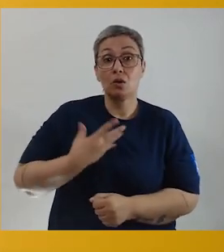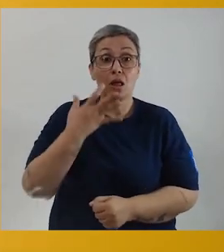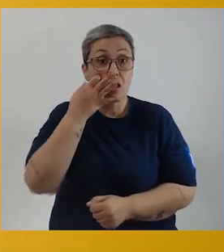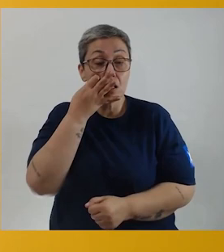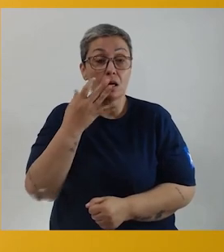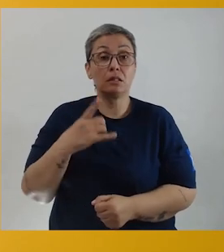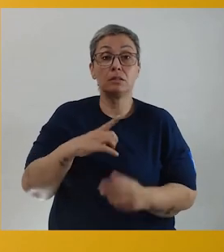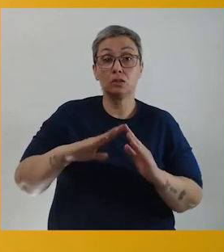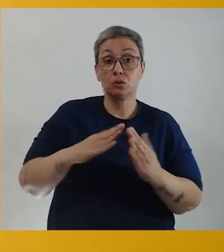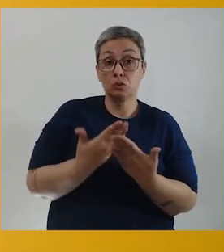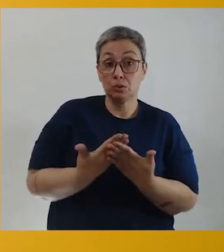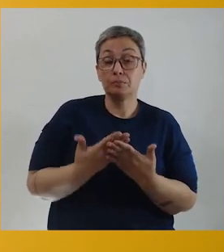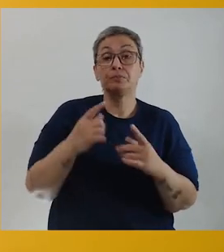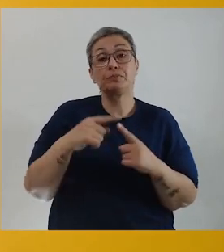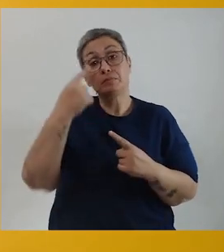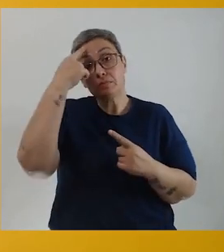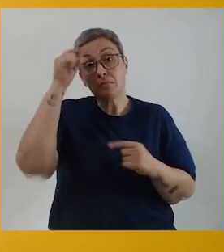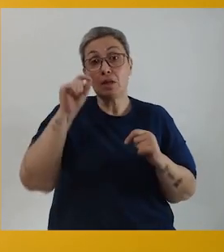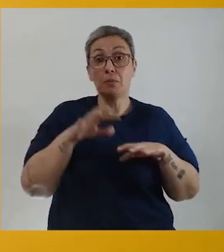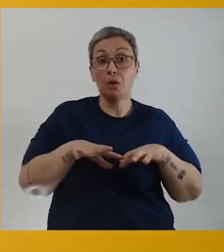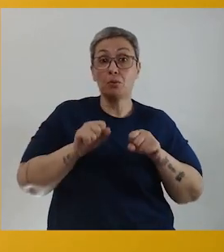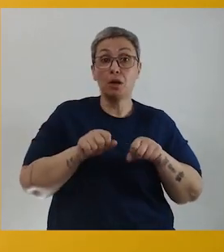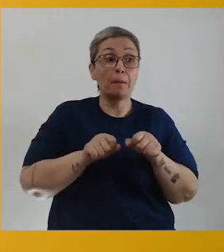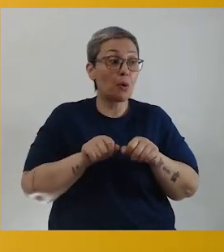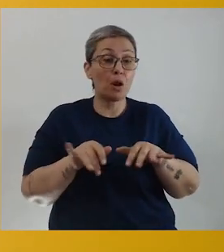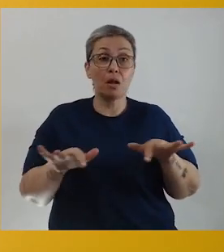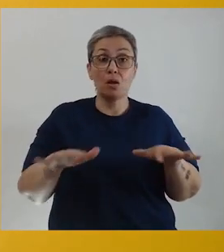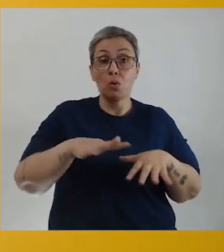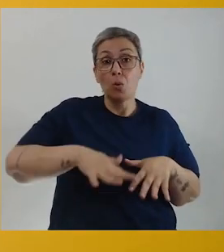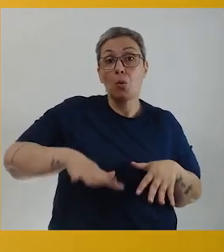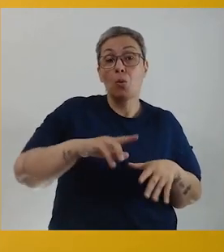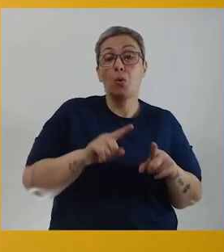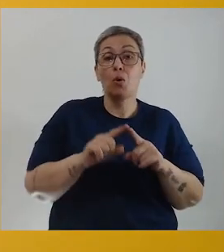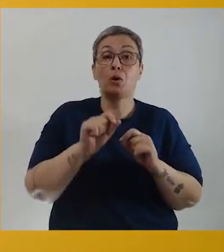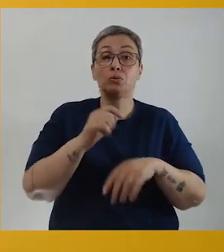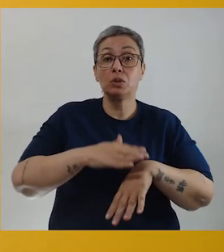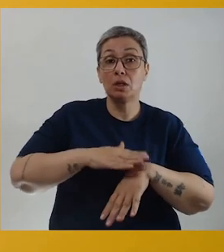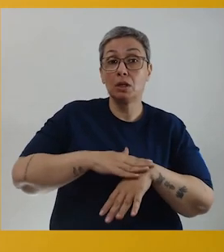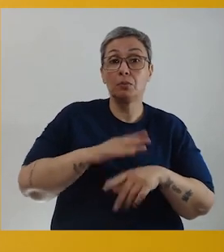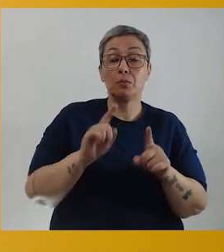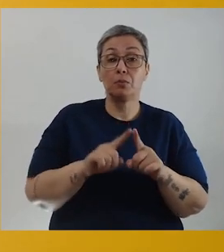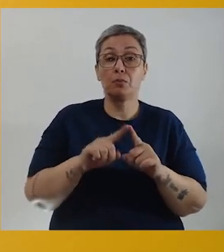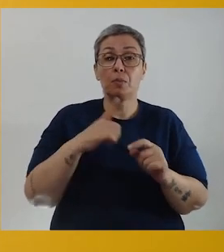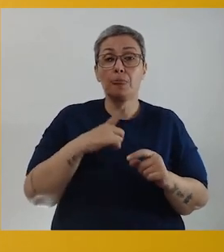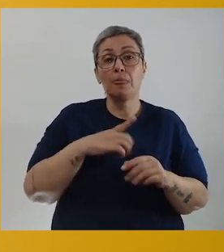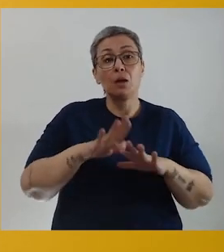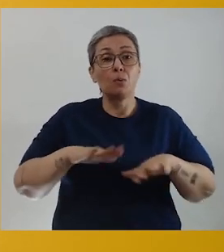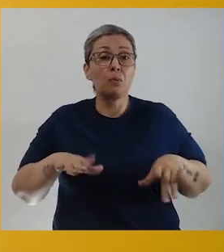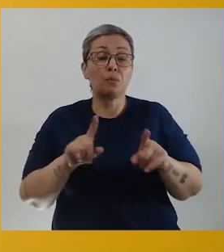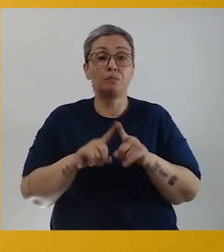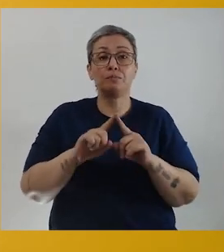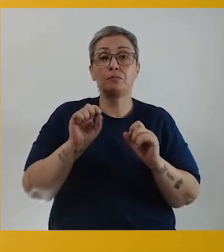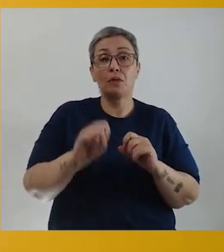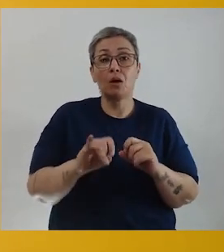no presencial, né, pensando nessa ocupação desses espaços, pensando no tempo, né, nesse tempo que a